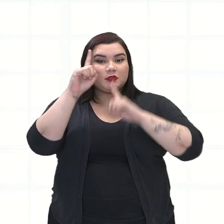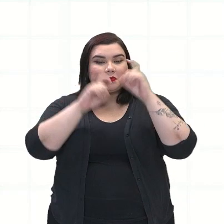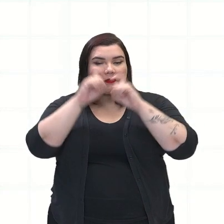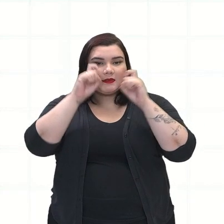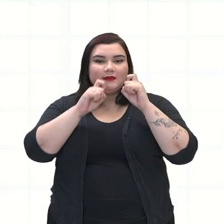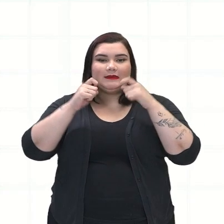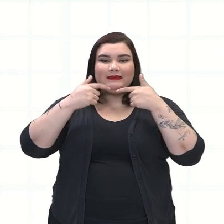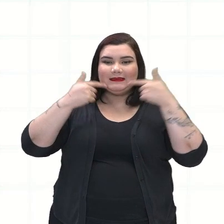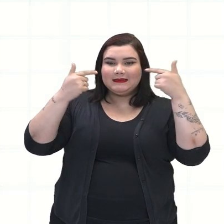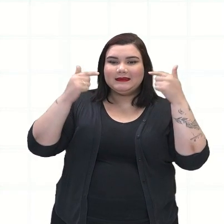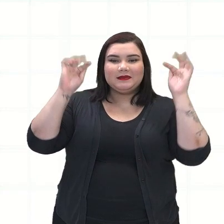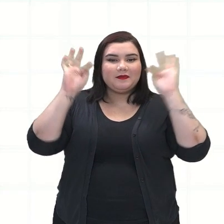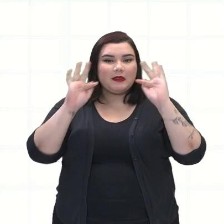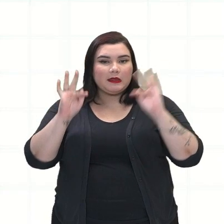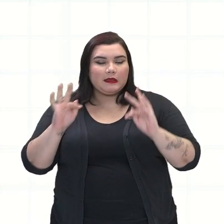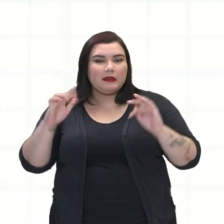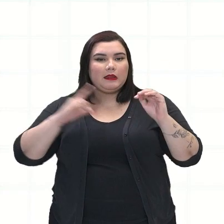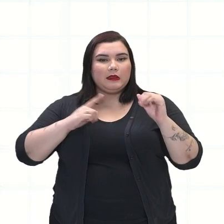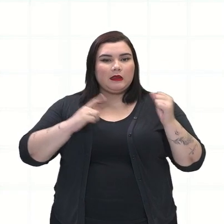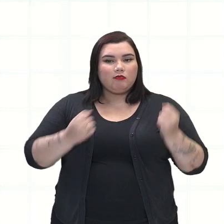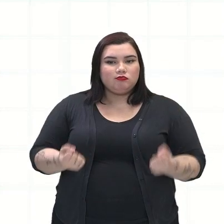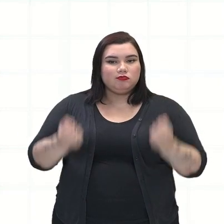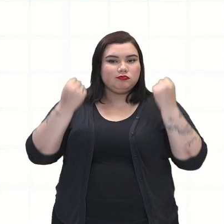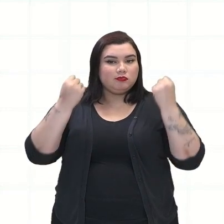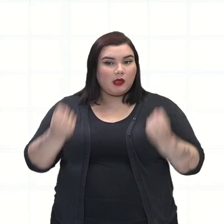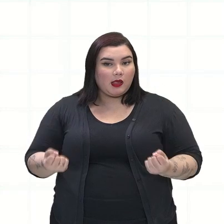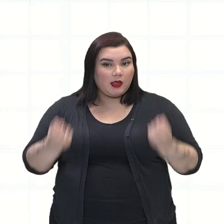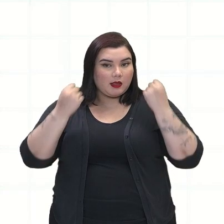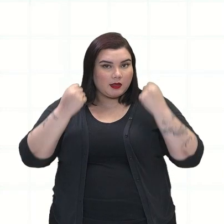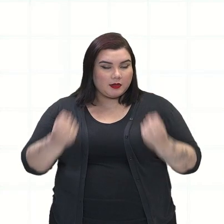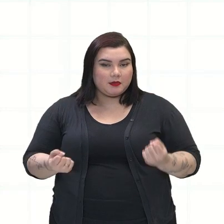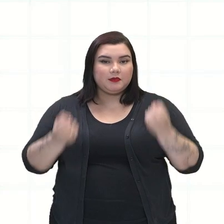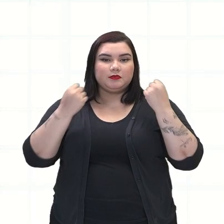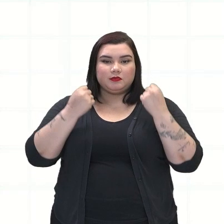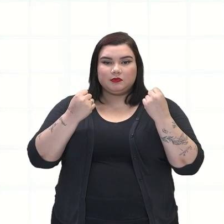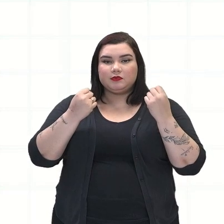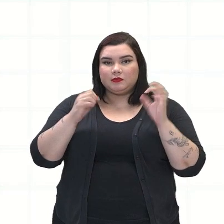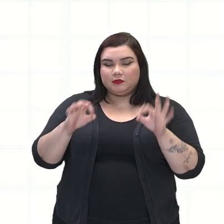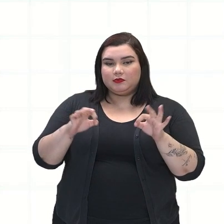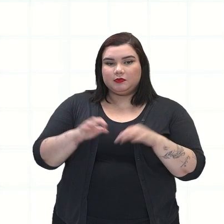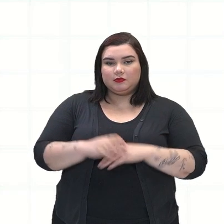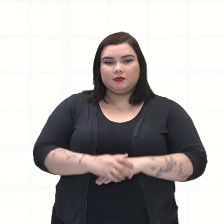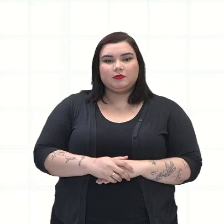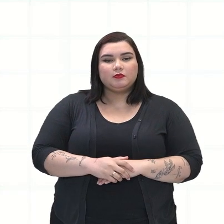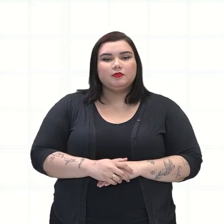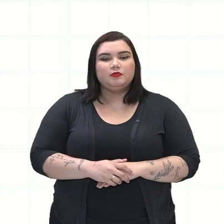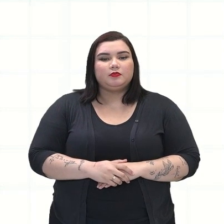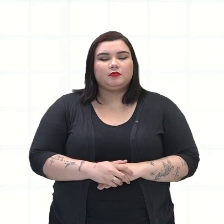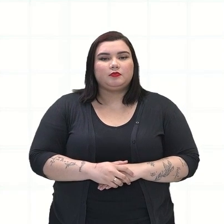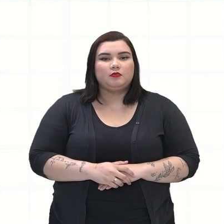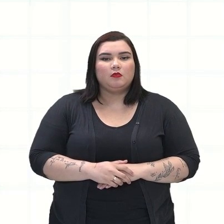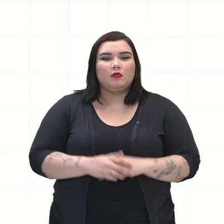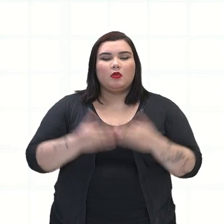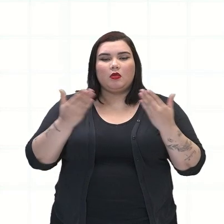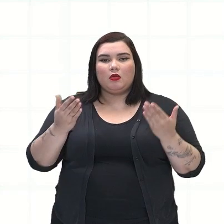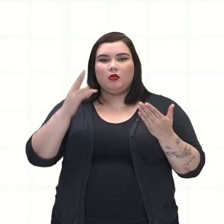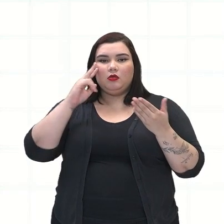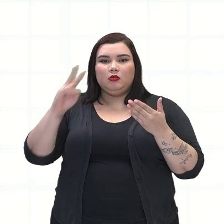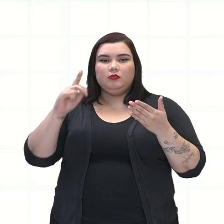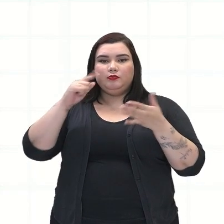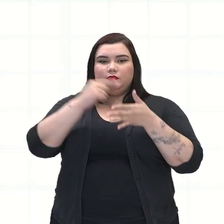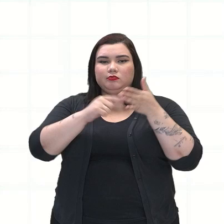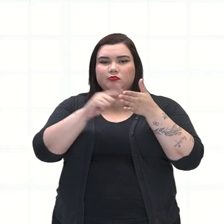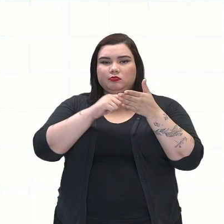estar malhando. He's happy. He's okay here. E aí, tá marcado todos os dias que ele foi